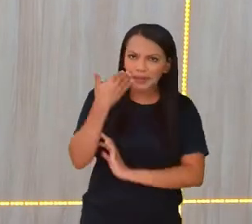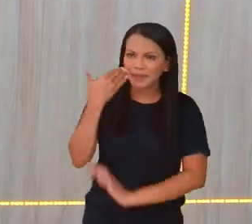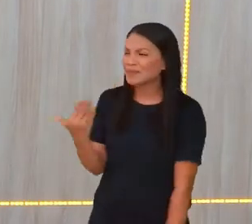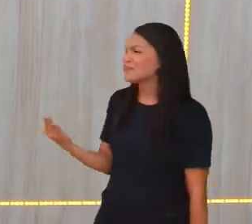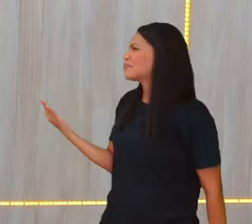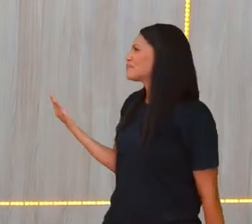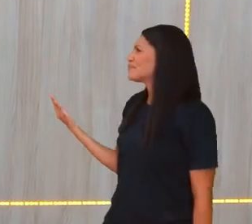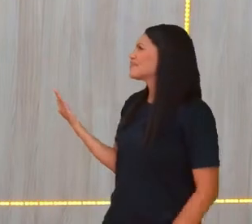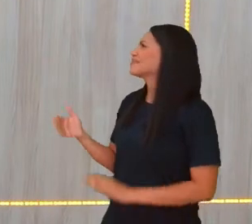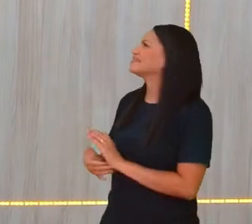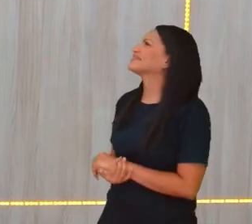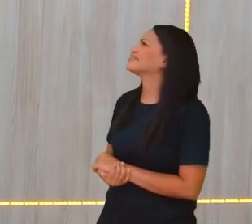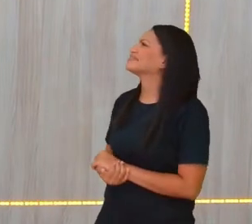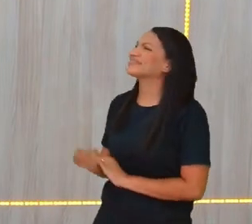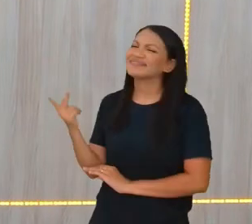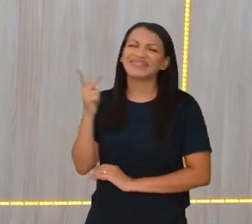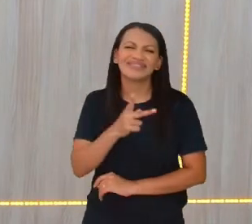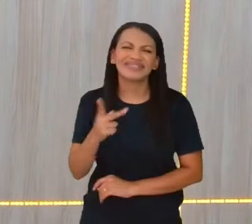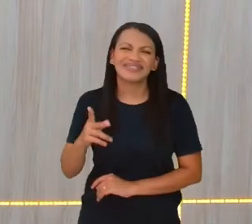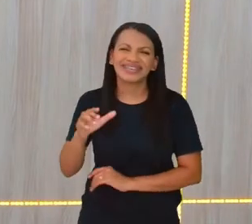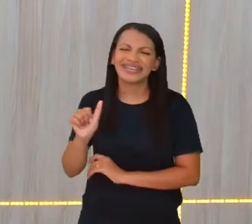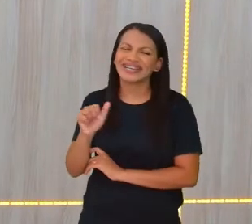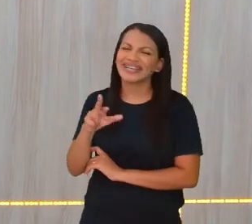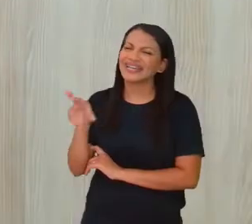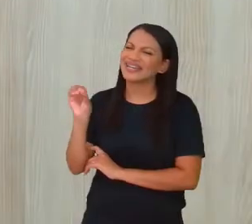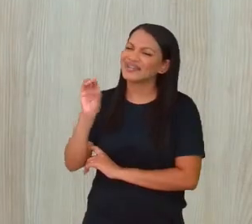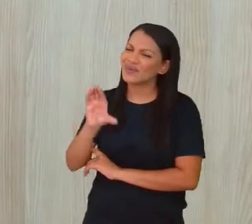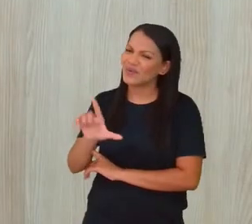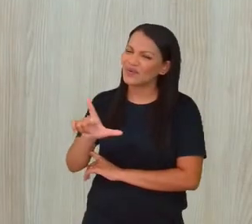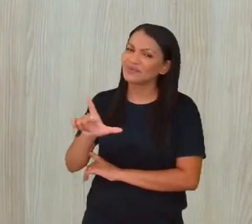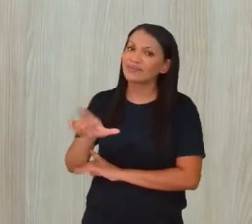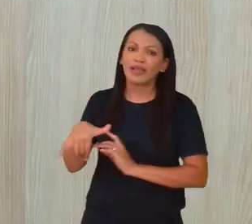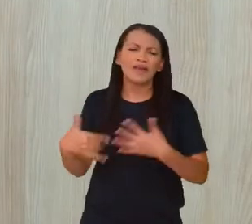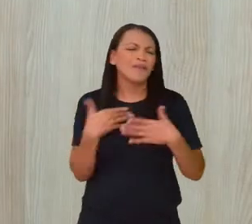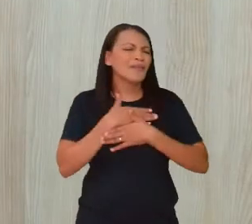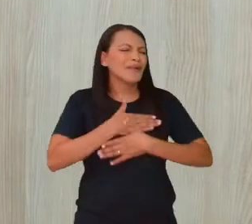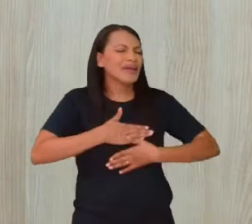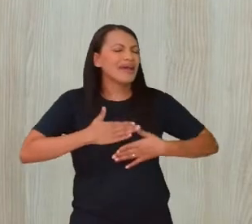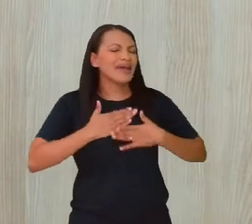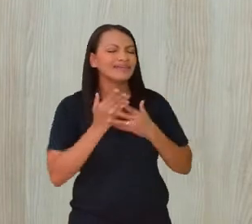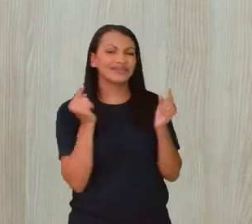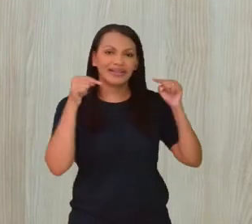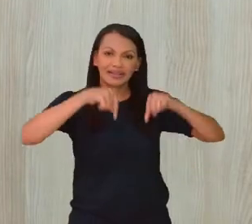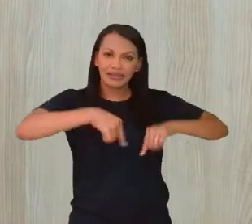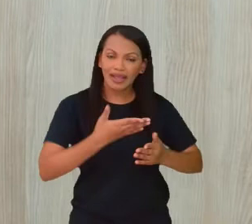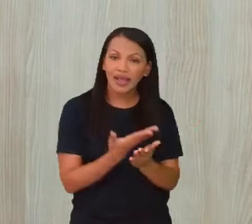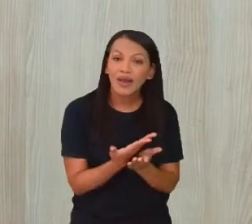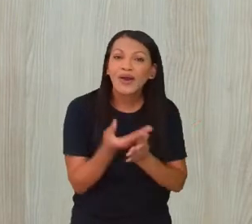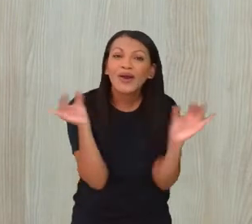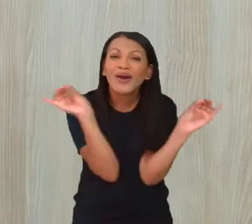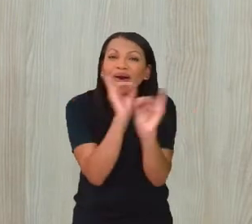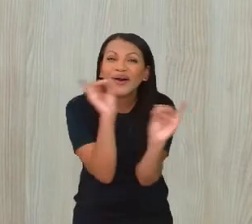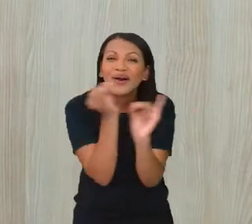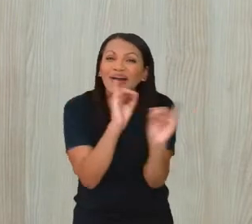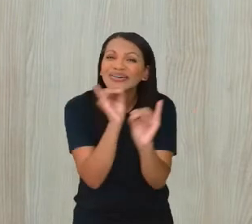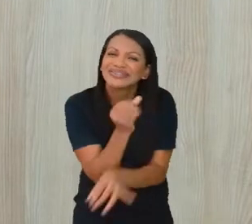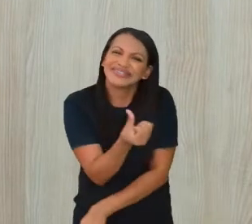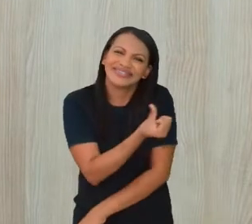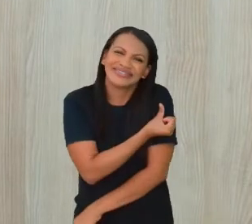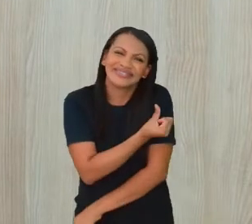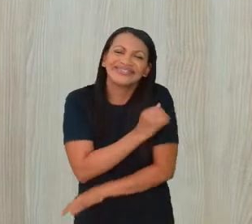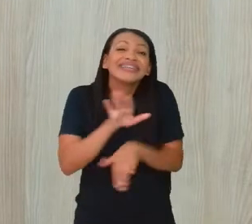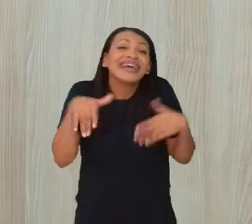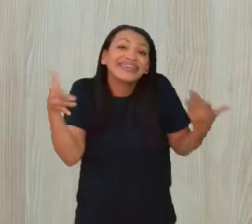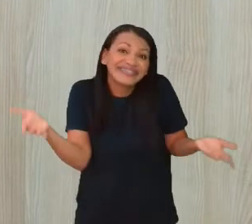professora Carol. Opa, professor Heleno, que prazer estar aqui na sua aula. Oi, sexto ano! E